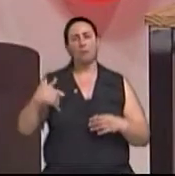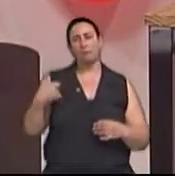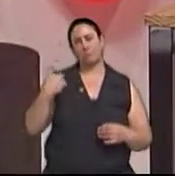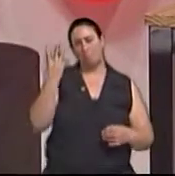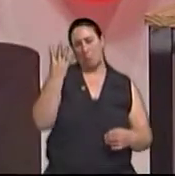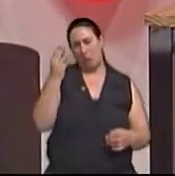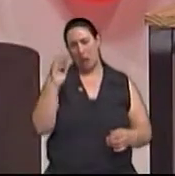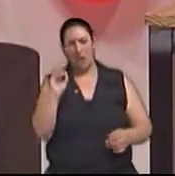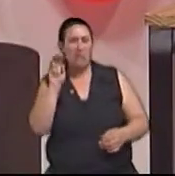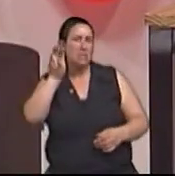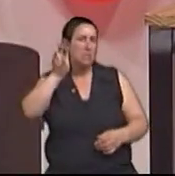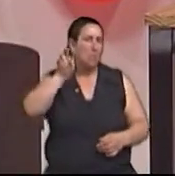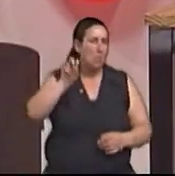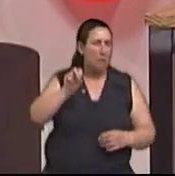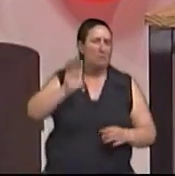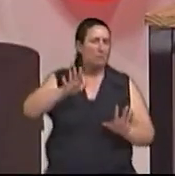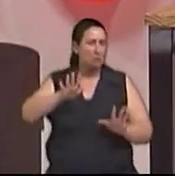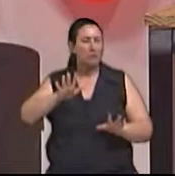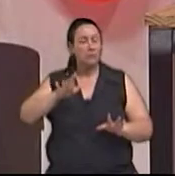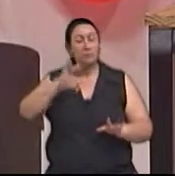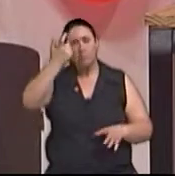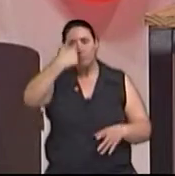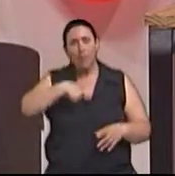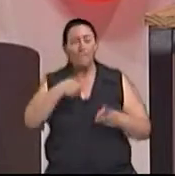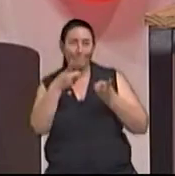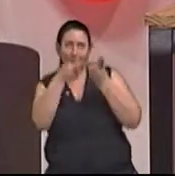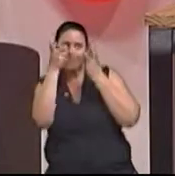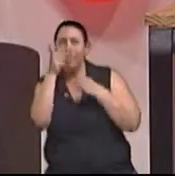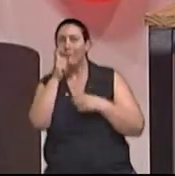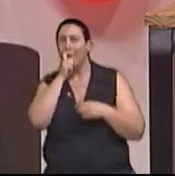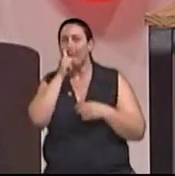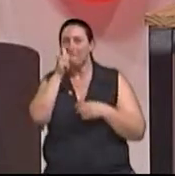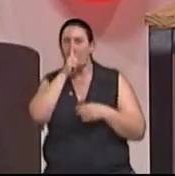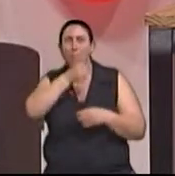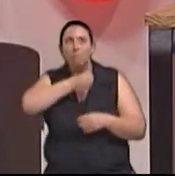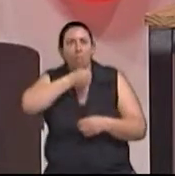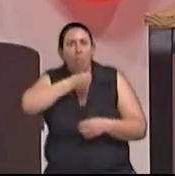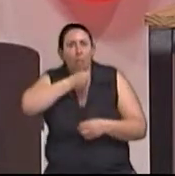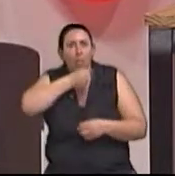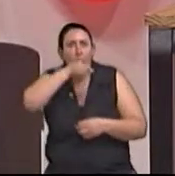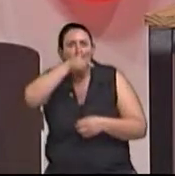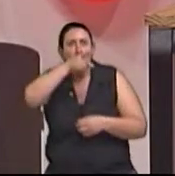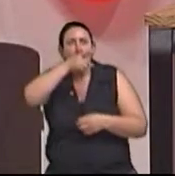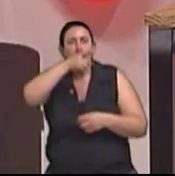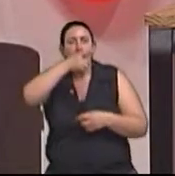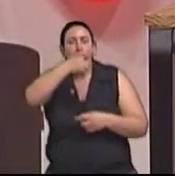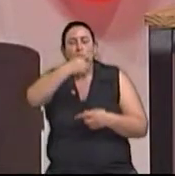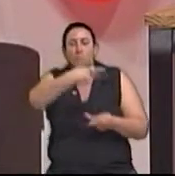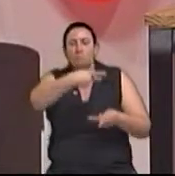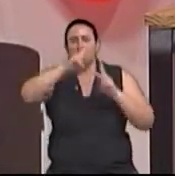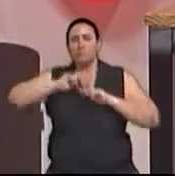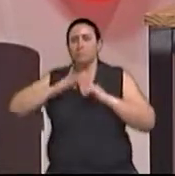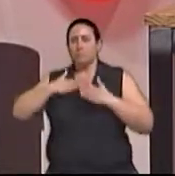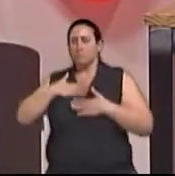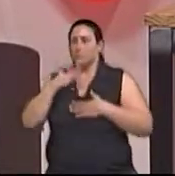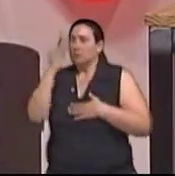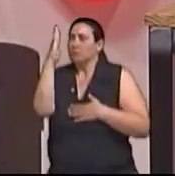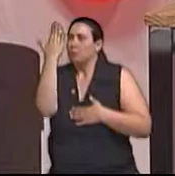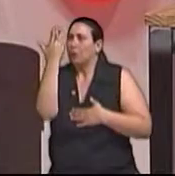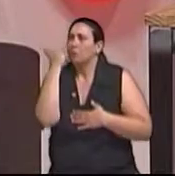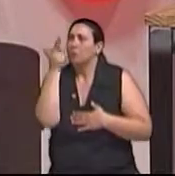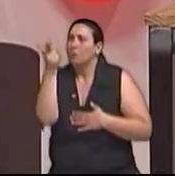nós vivemos nossos pais que nossos pais estão envelhecendo o que acontece também é um momento que a gente cuida